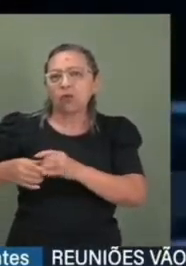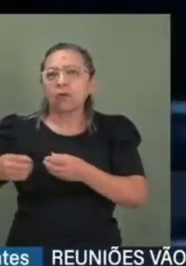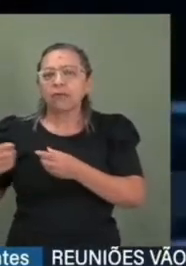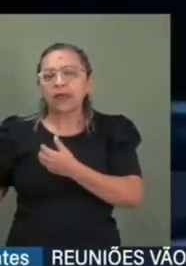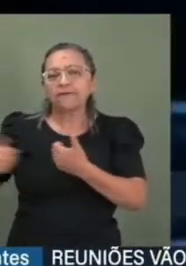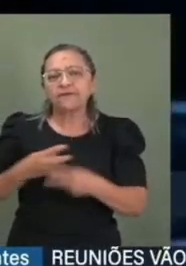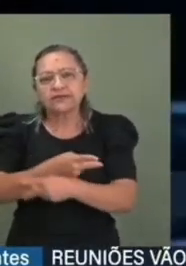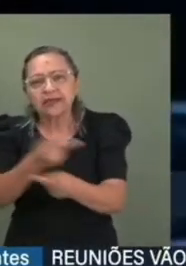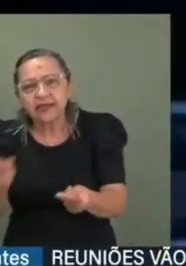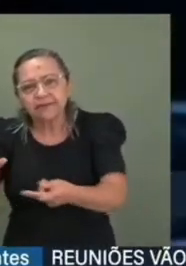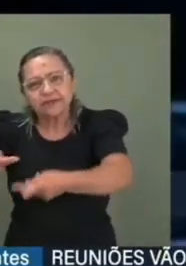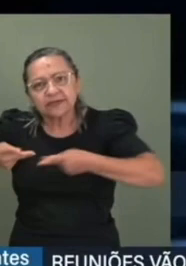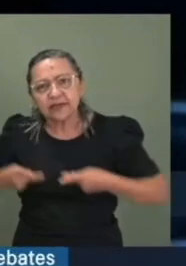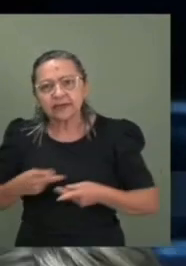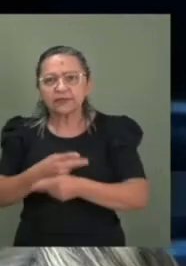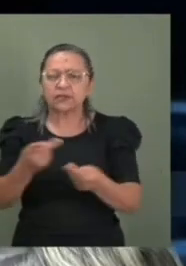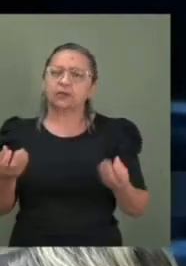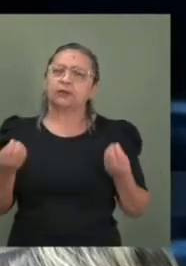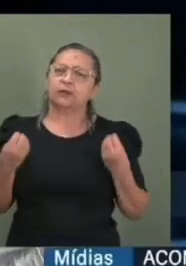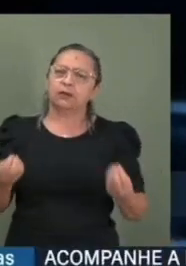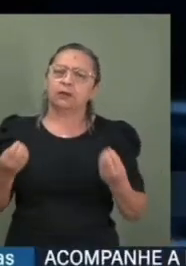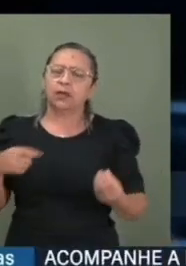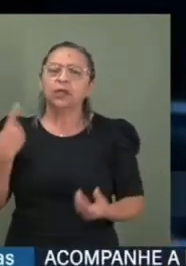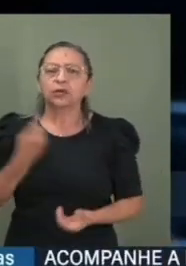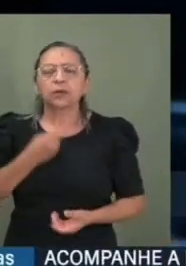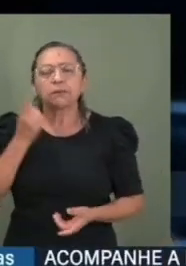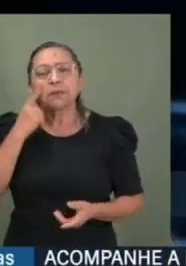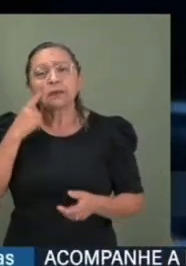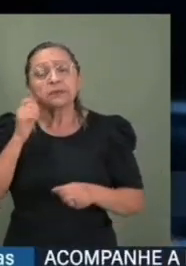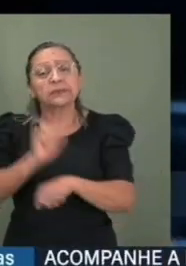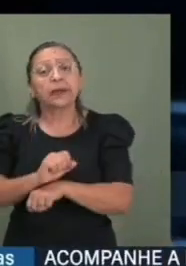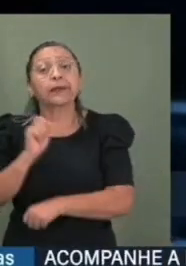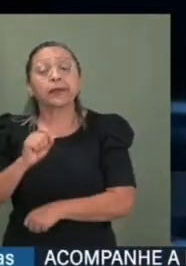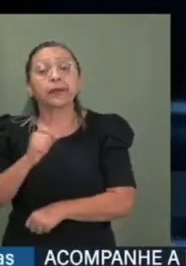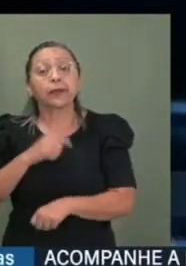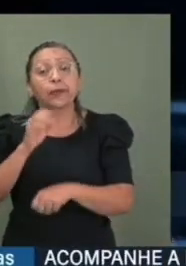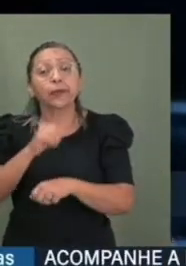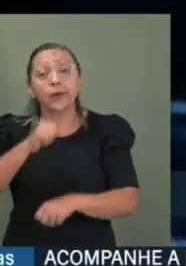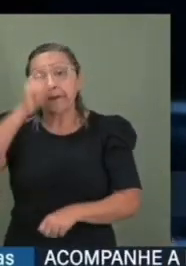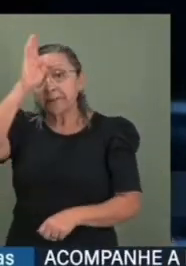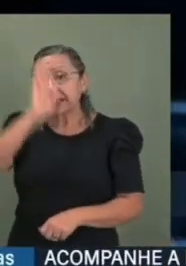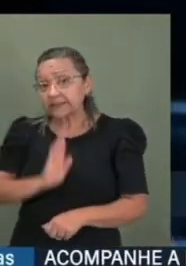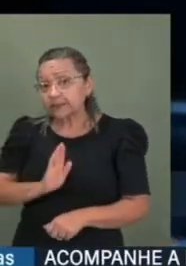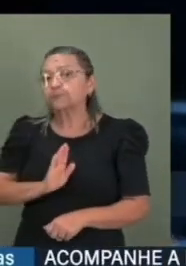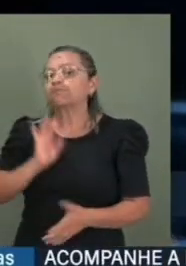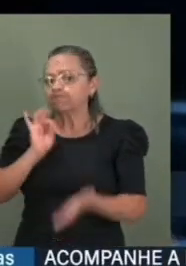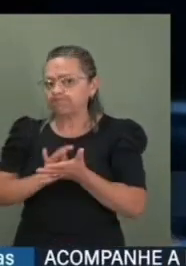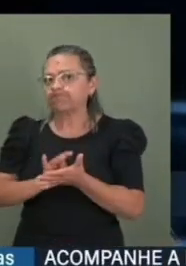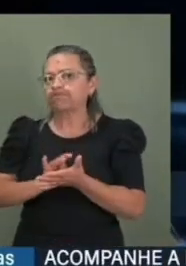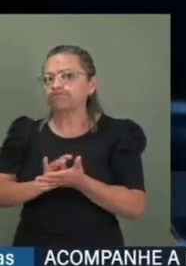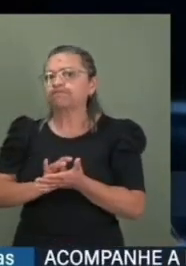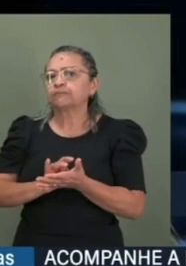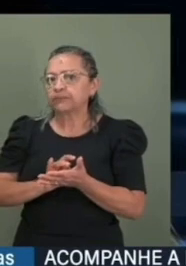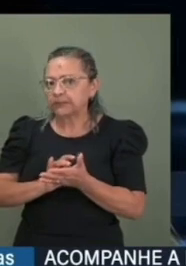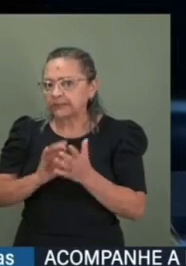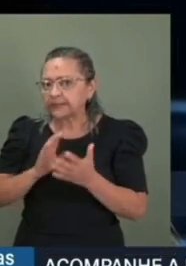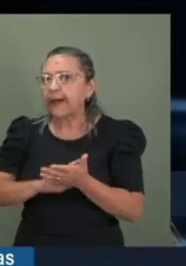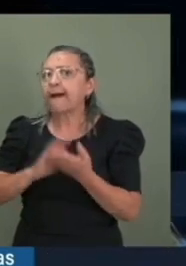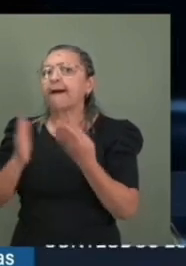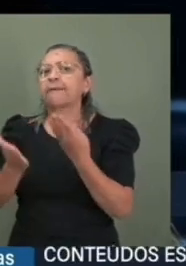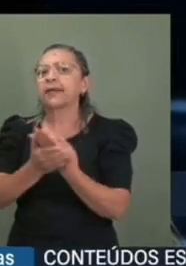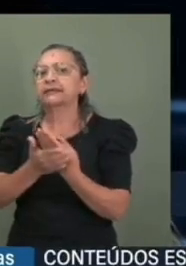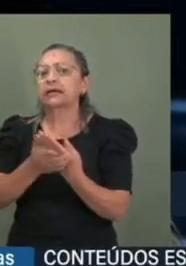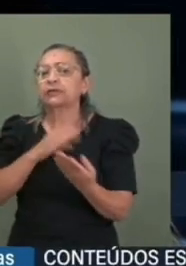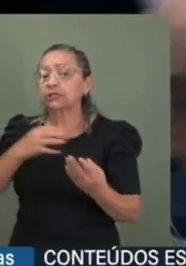visita o que nós podemos esperar é que o estado brasileiro está sob ataque e não foi